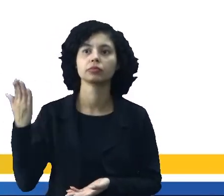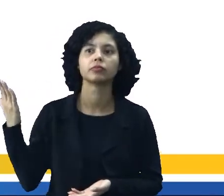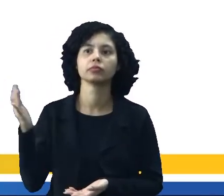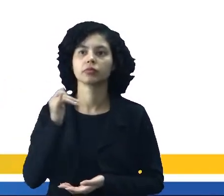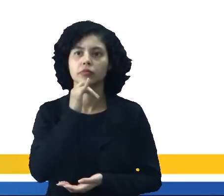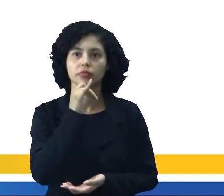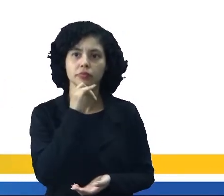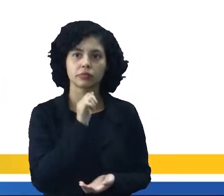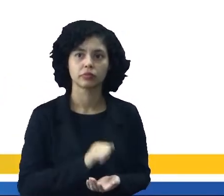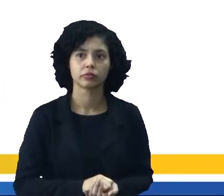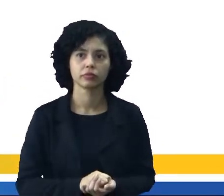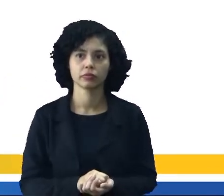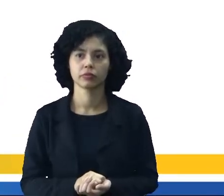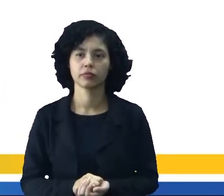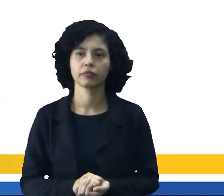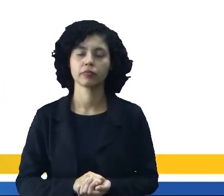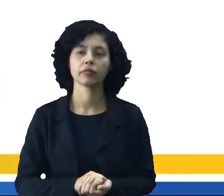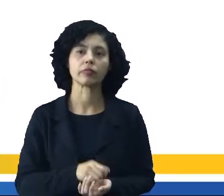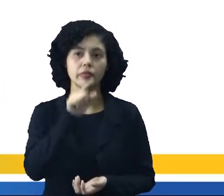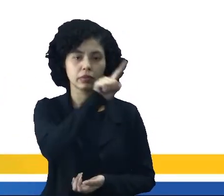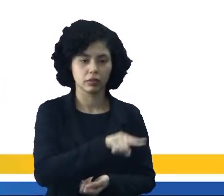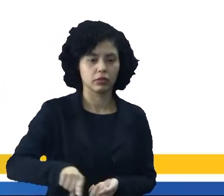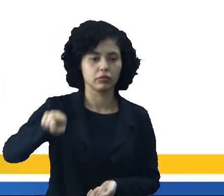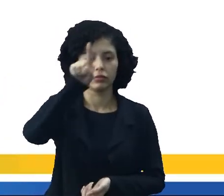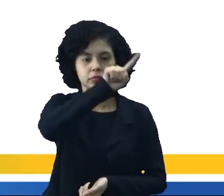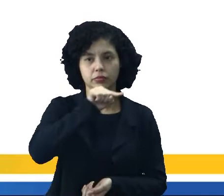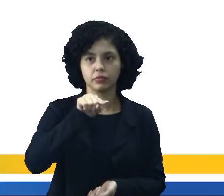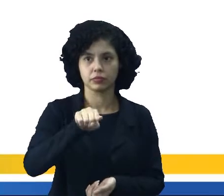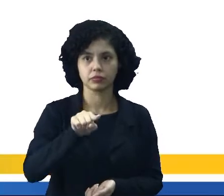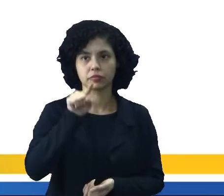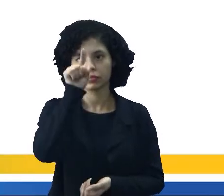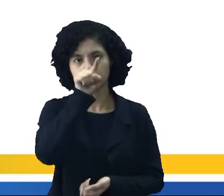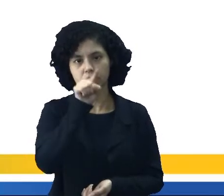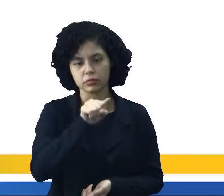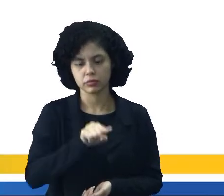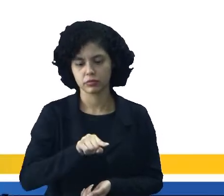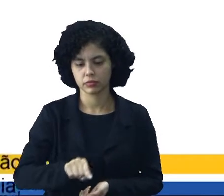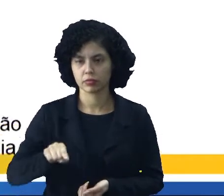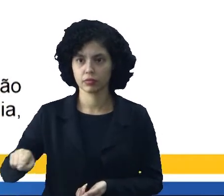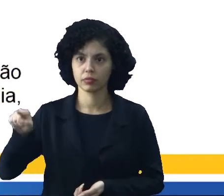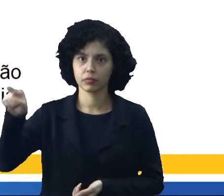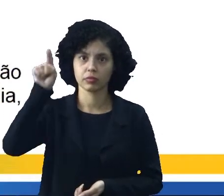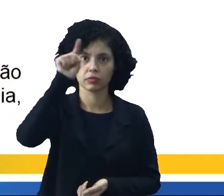aqui circunferência e círculo respectivamente